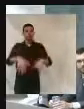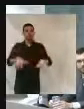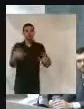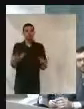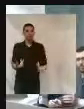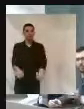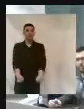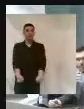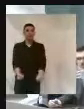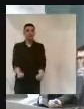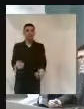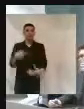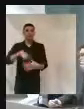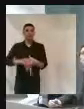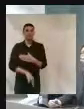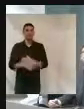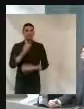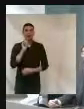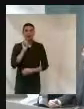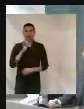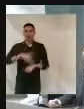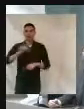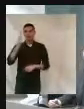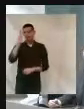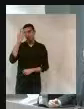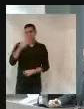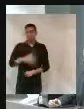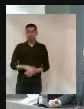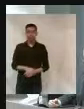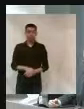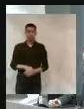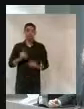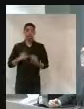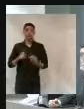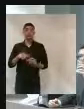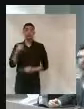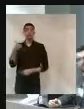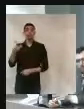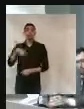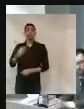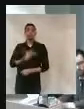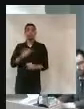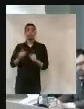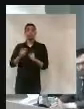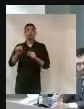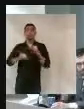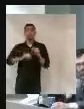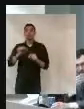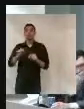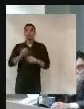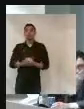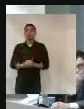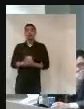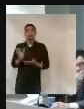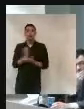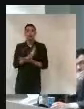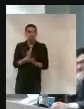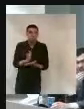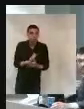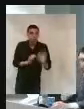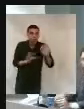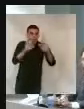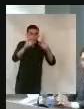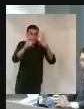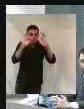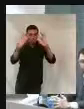estratégia que nós temos é a produção de microesferas de vidro. Então, aqui eu coloquei um preço